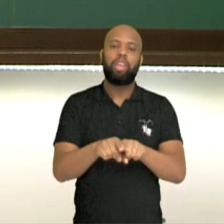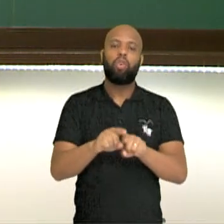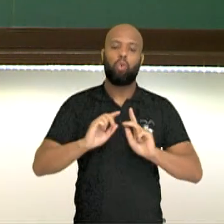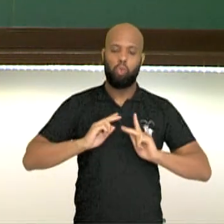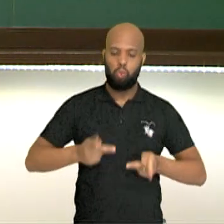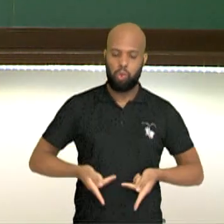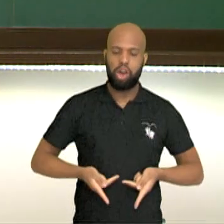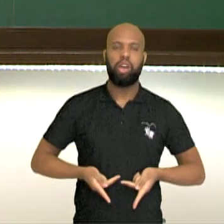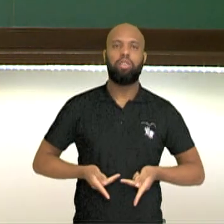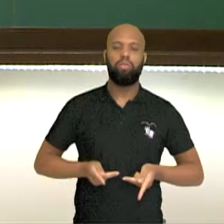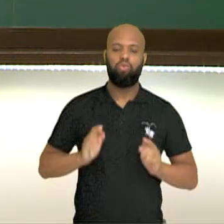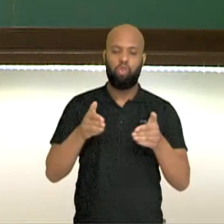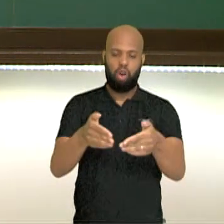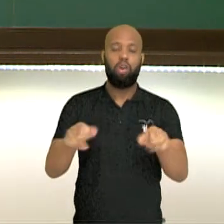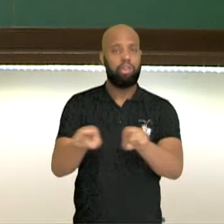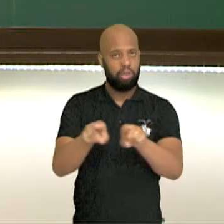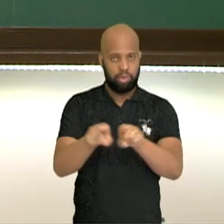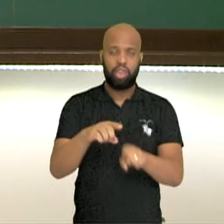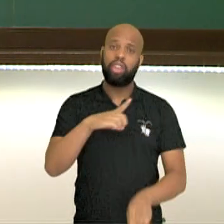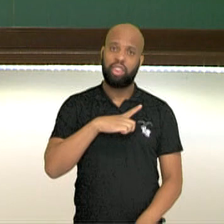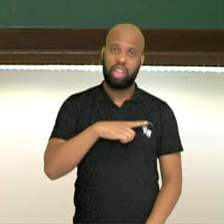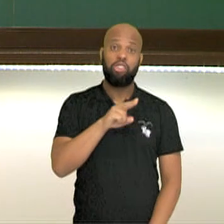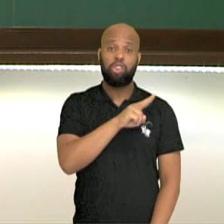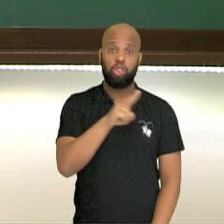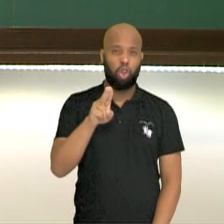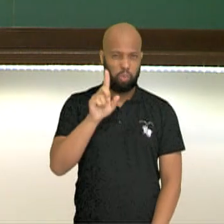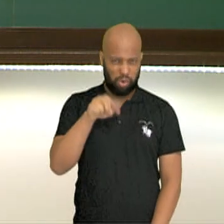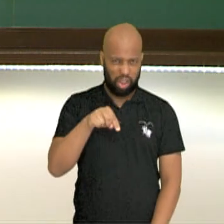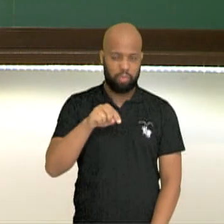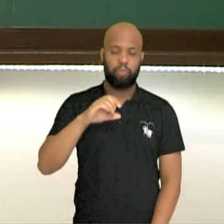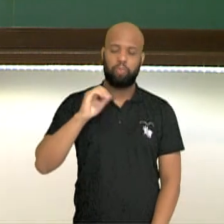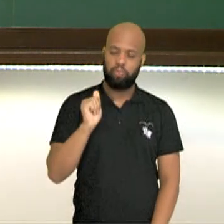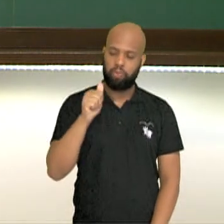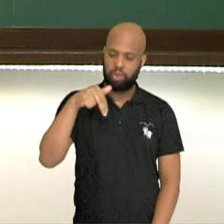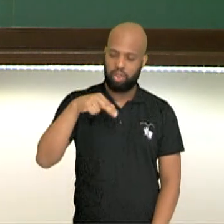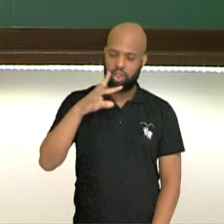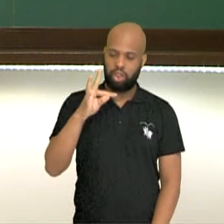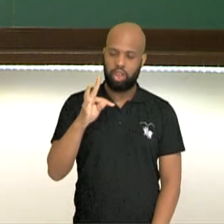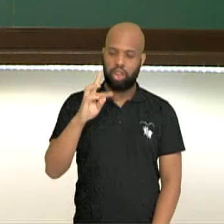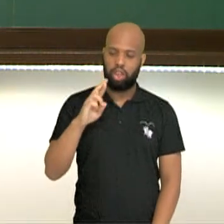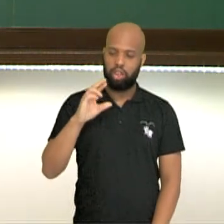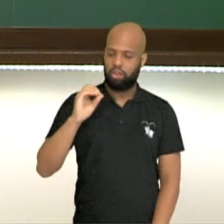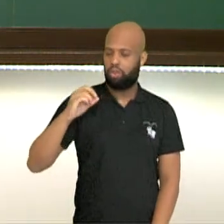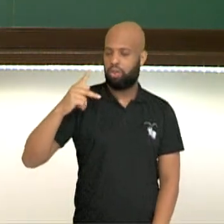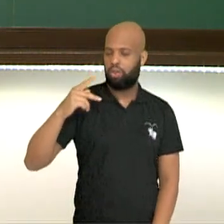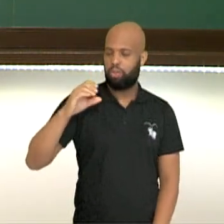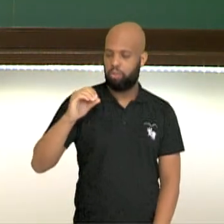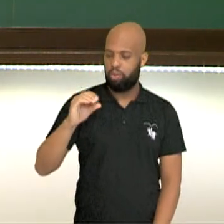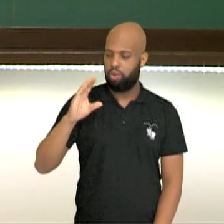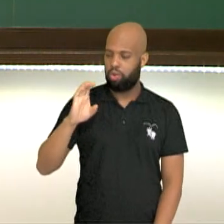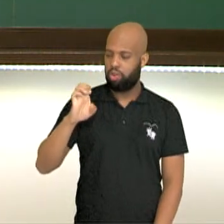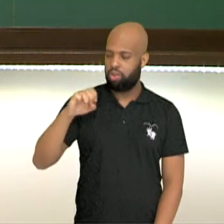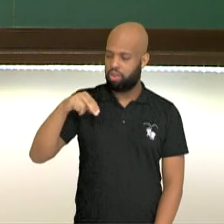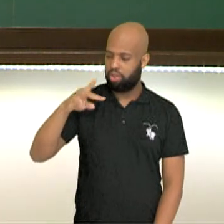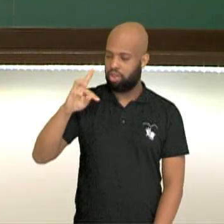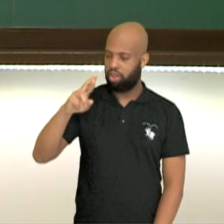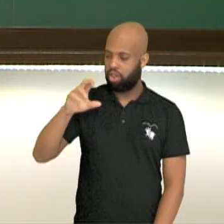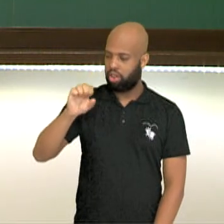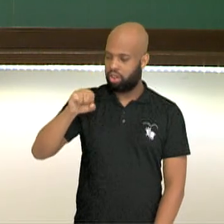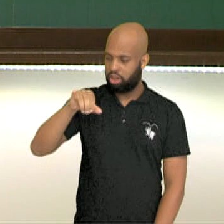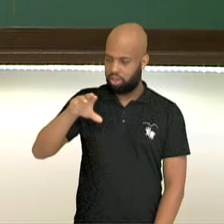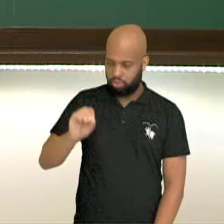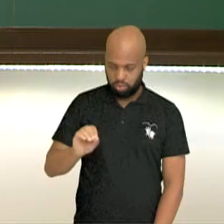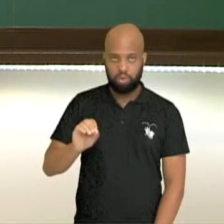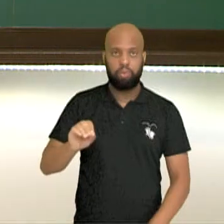racionalidade, a queda do clero como precursor do teocentrismo, tudo isso foi muito importante para que as ciências, de maneira geral,